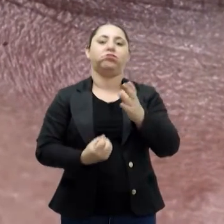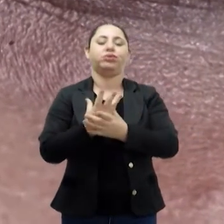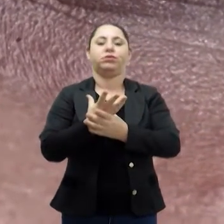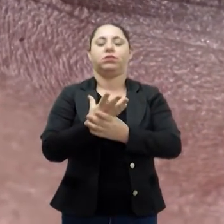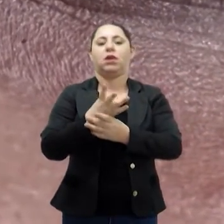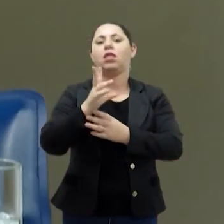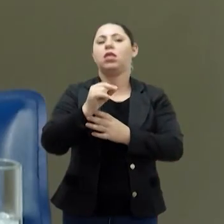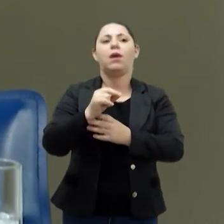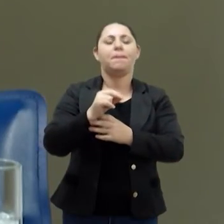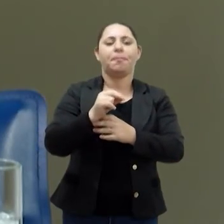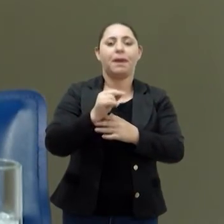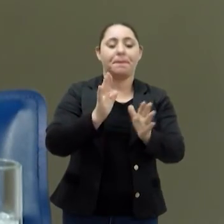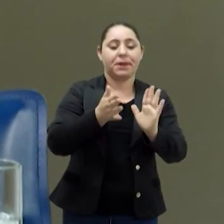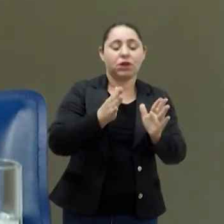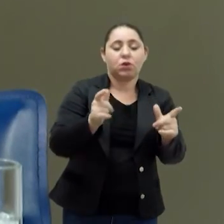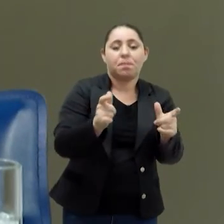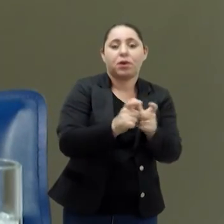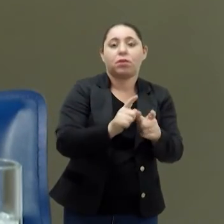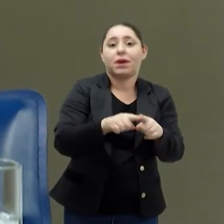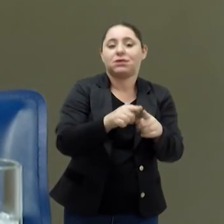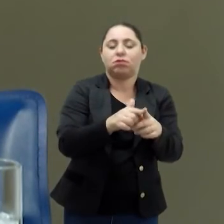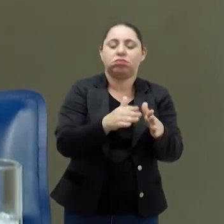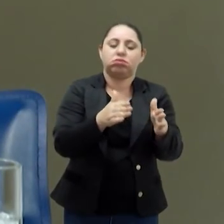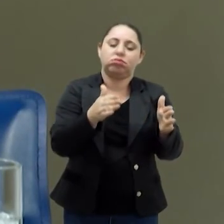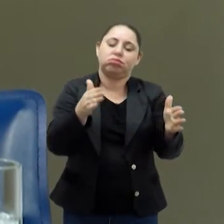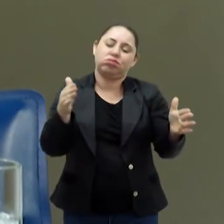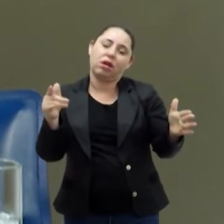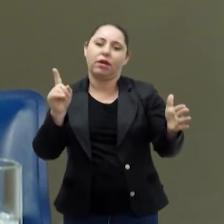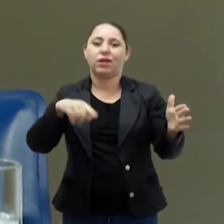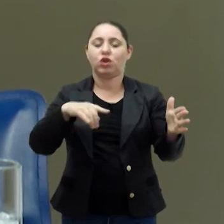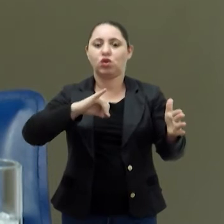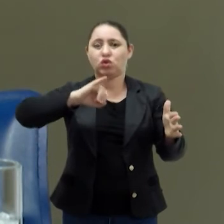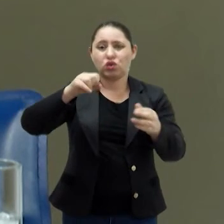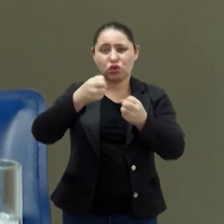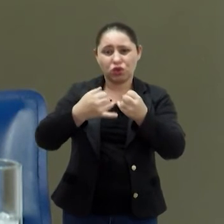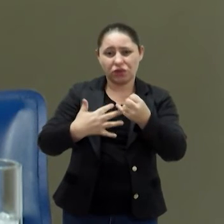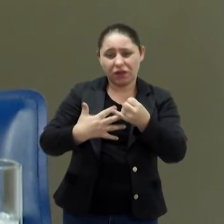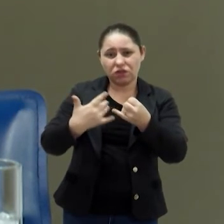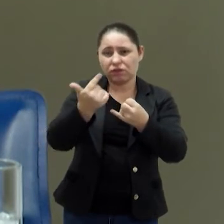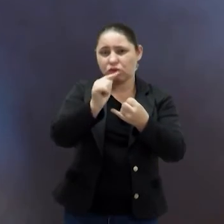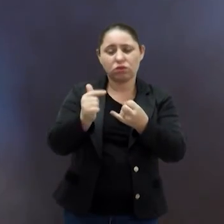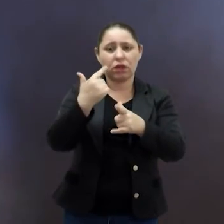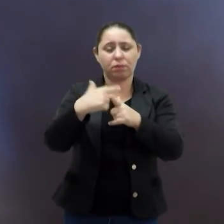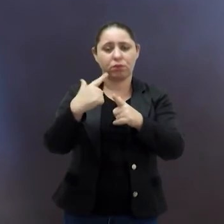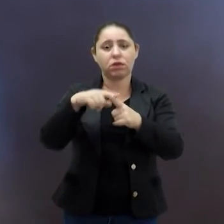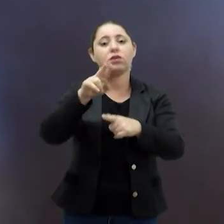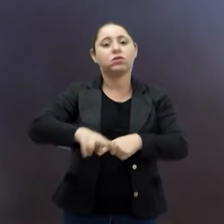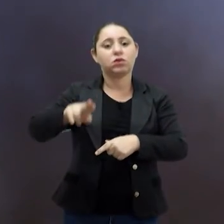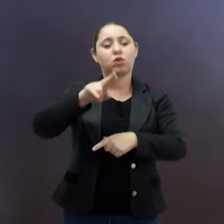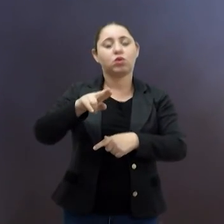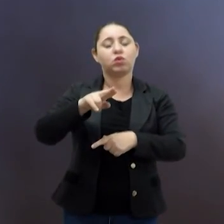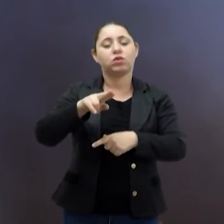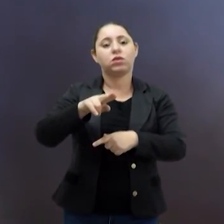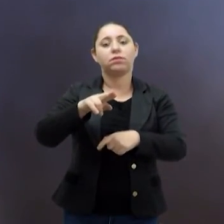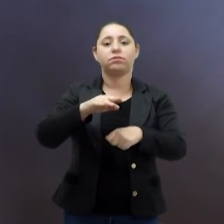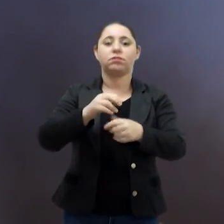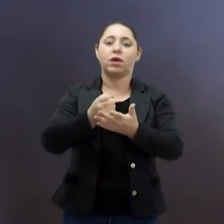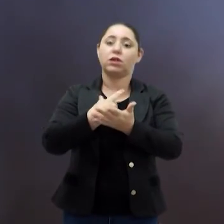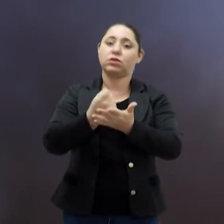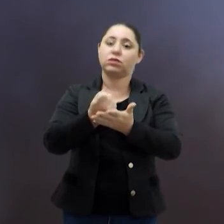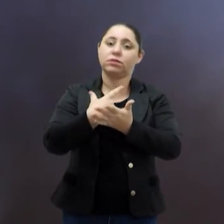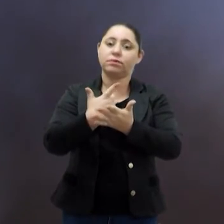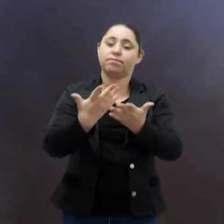gerar, não um uso por pouco tempo, mas um uso prolongado. Então, se não tiver uma justificativa de ter que usar um